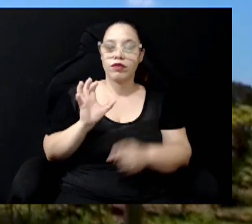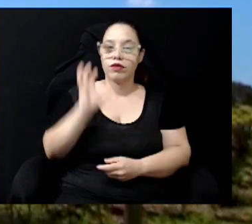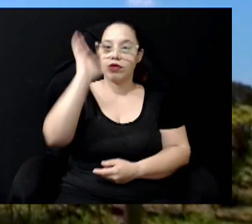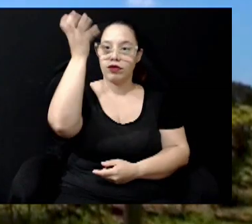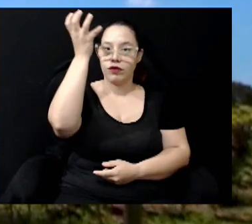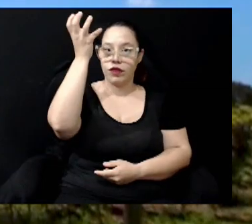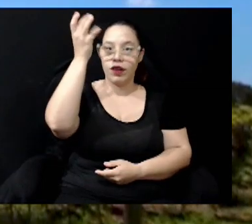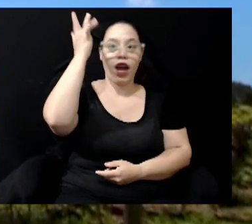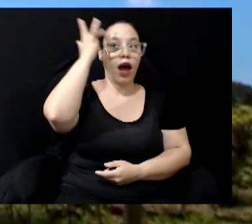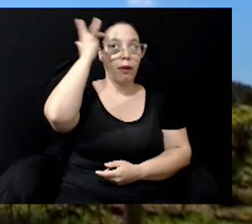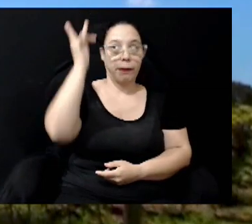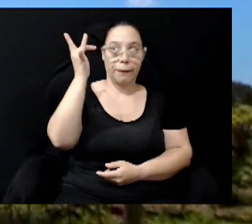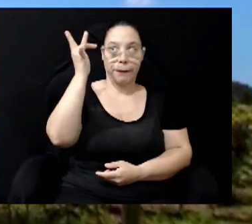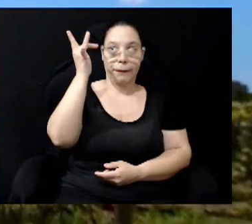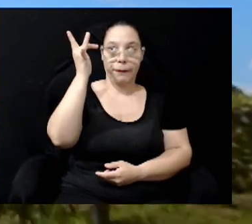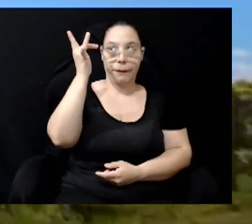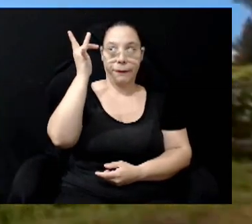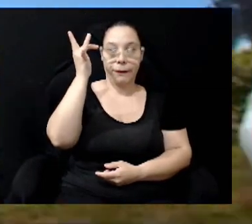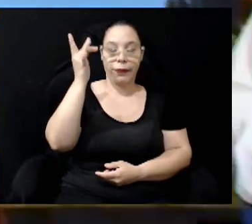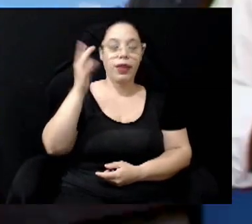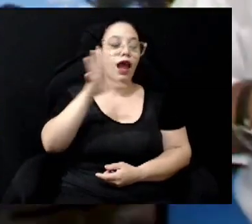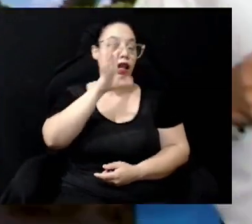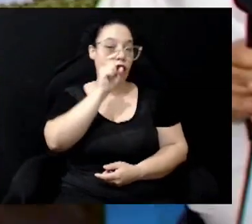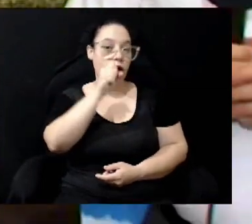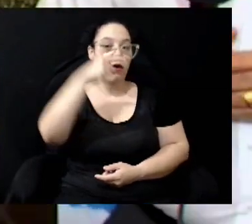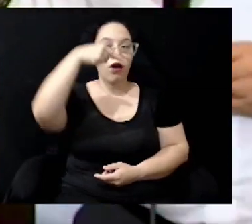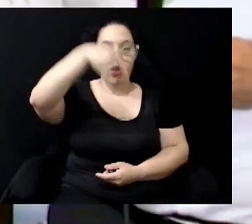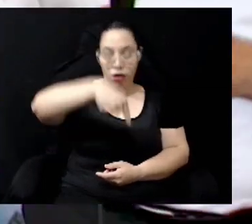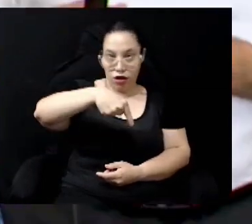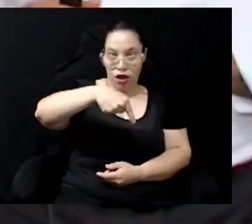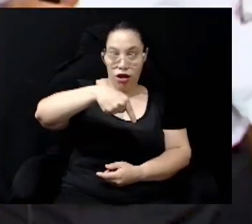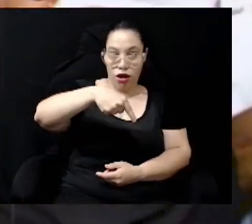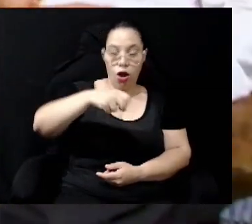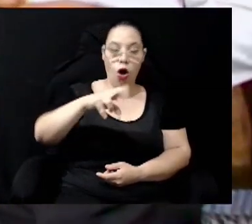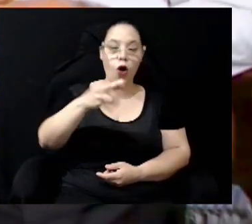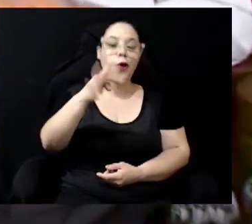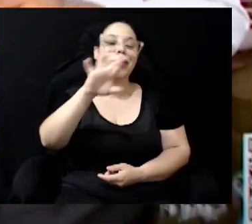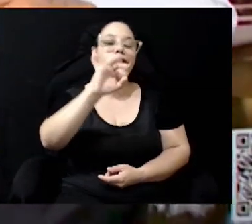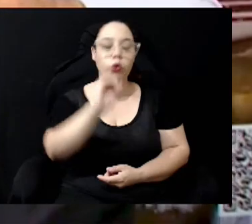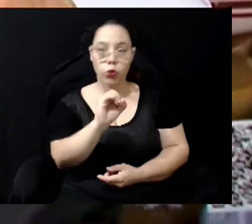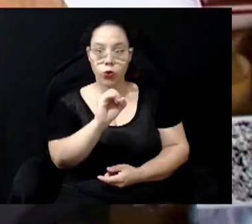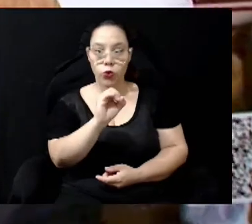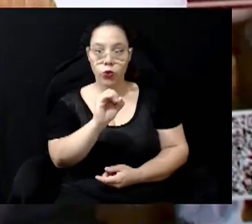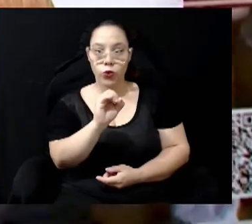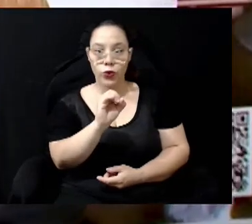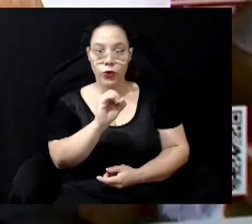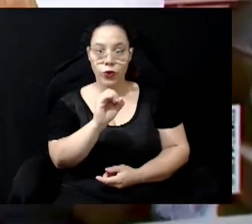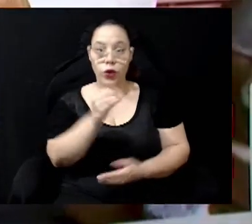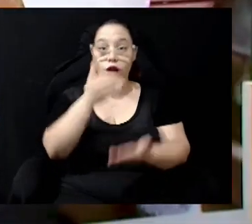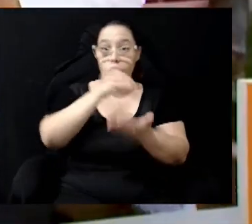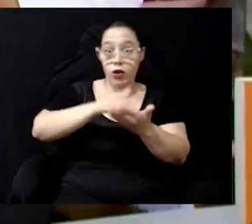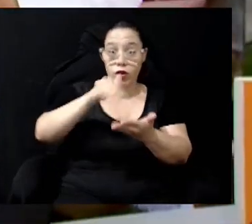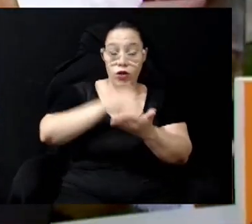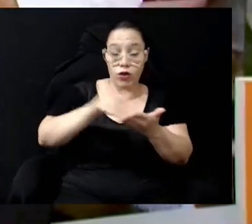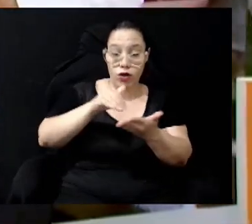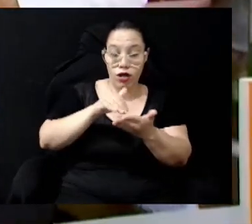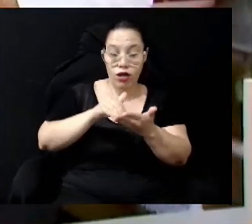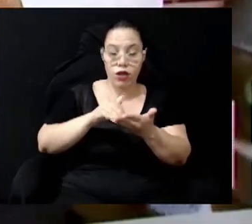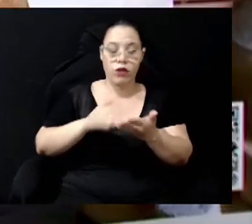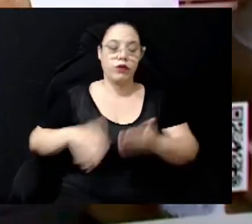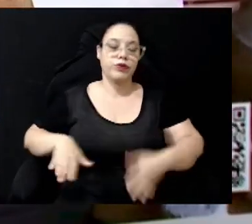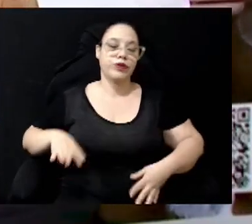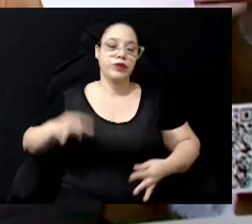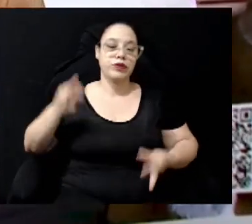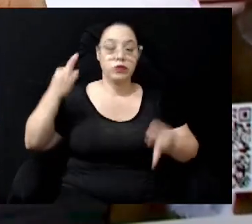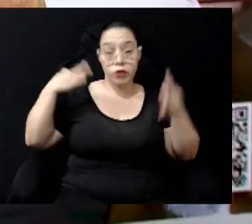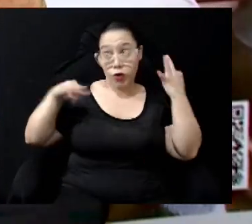portanto, sábado. Eu estou aqui com o Roberto de Lucena, que é secretário estadual de Turismo e Viagens de São Paulo. Tudo bem